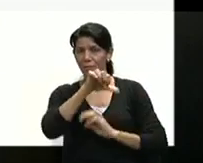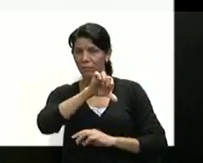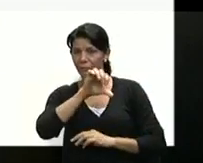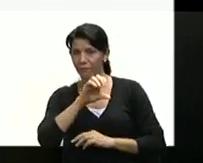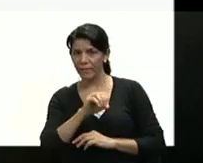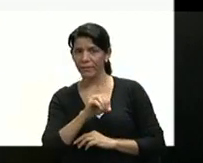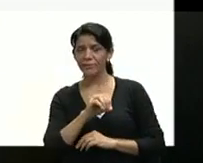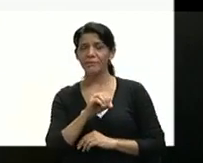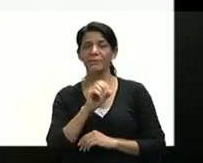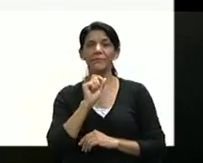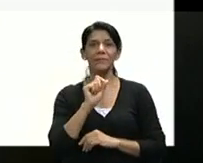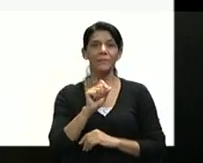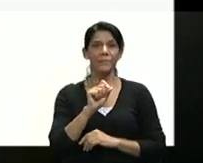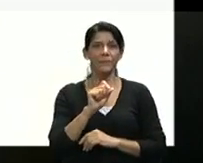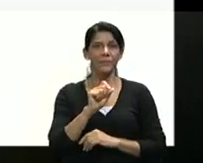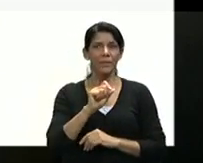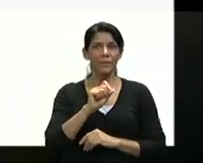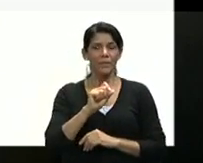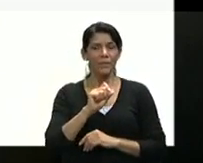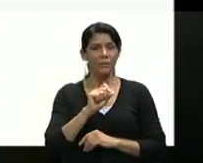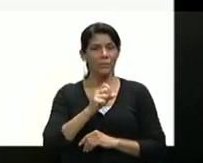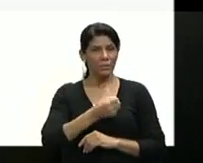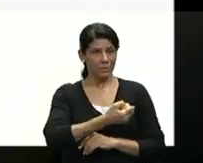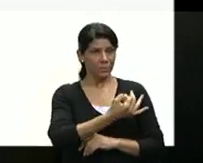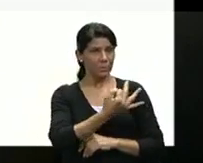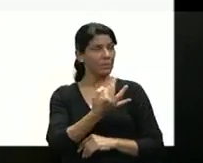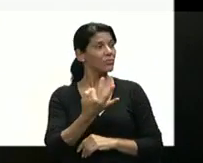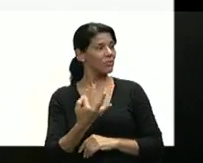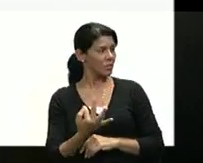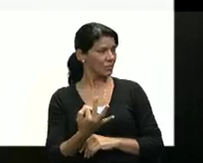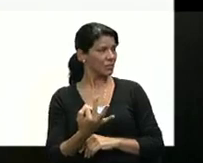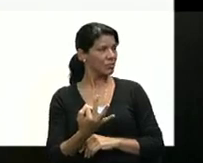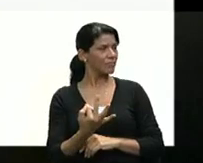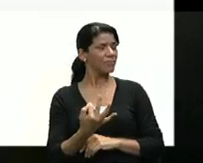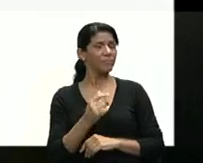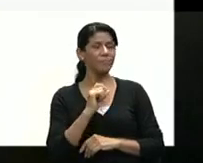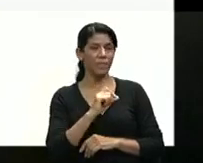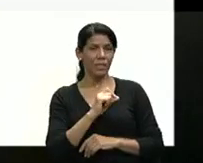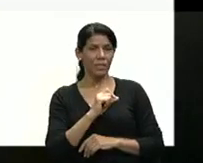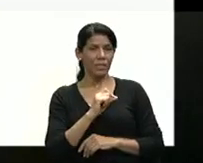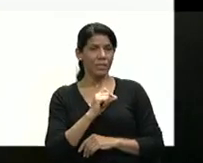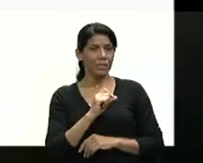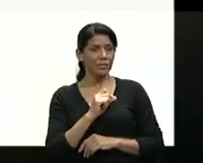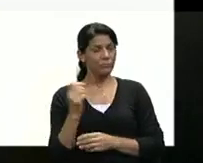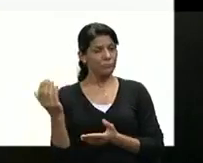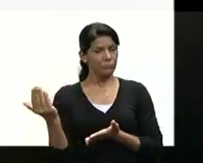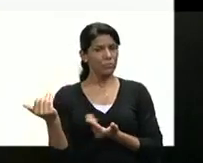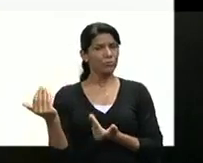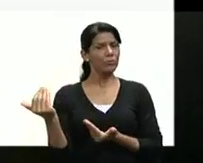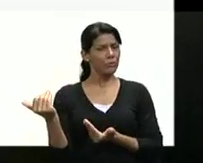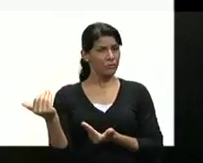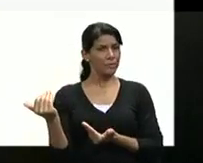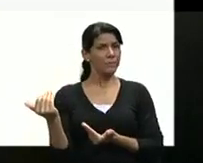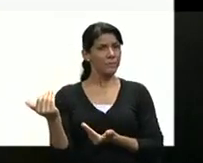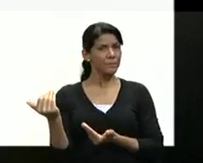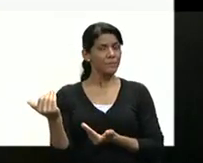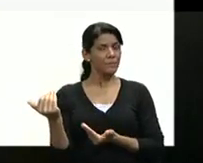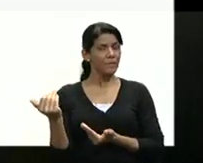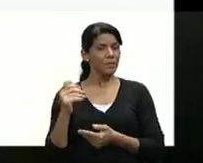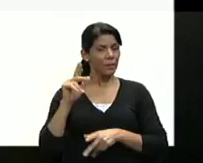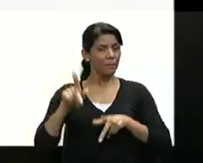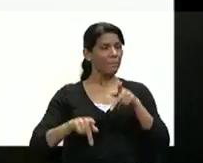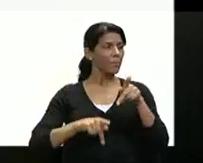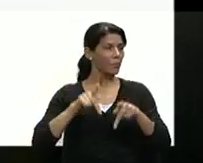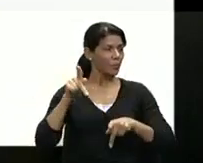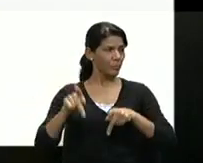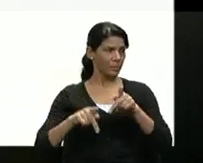90, uma certa quantidade, interessante até, de jovens na